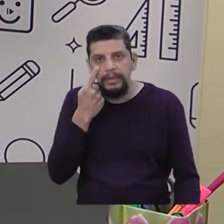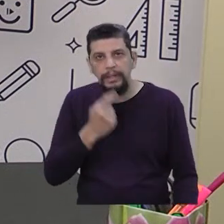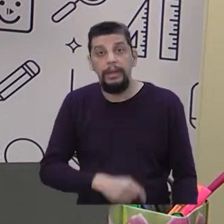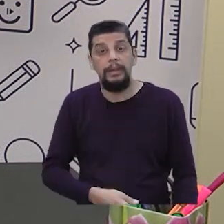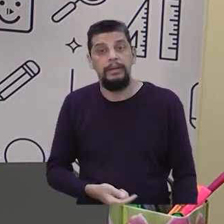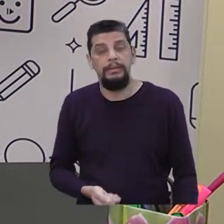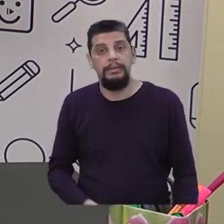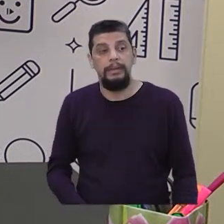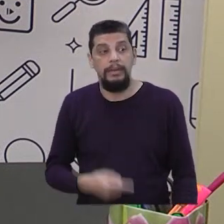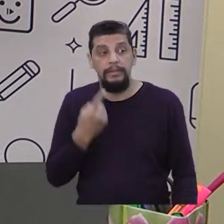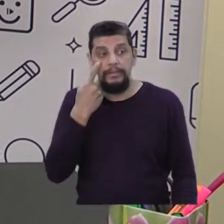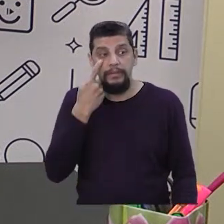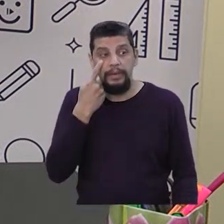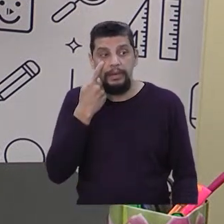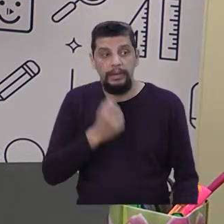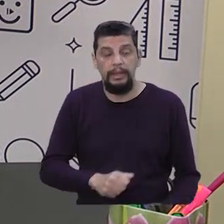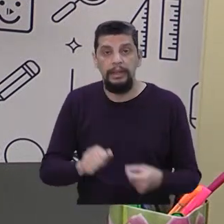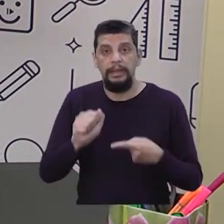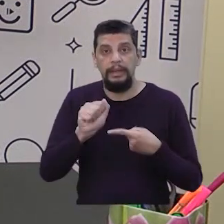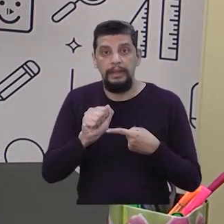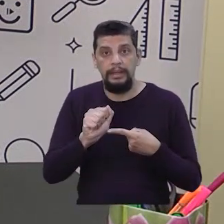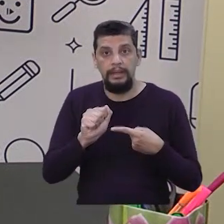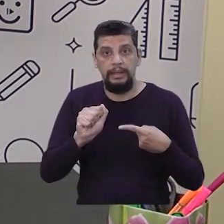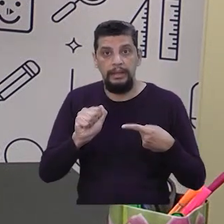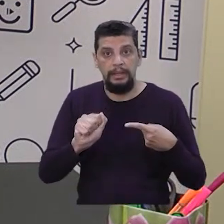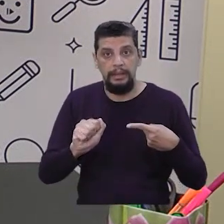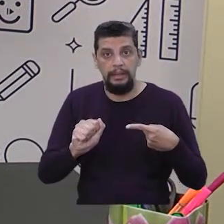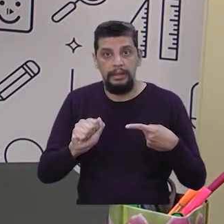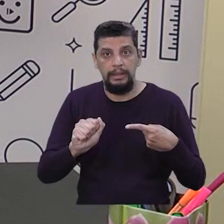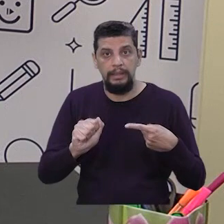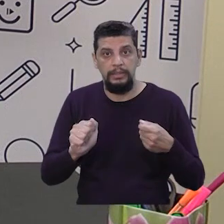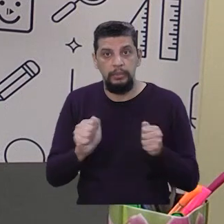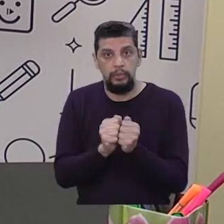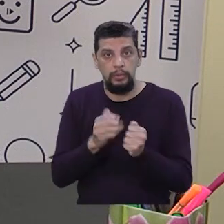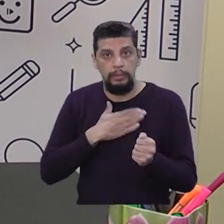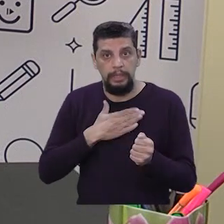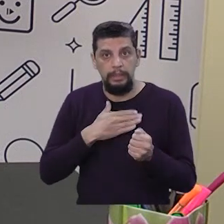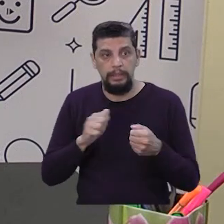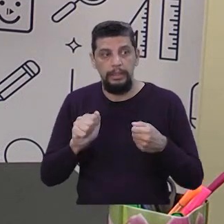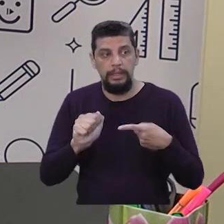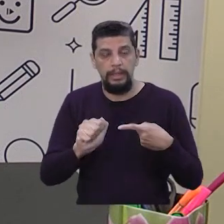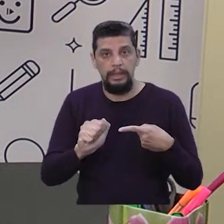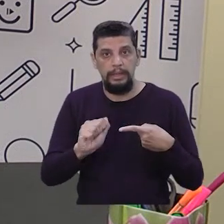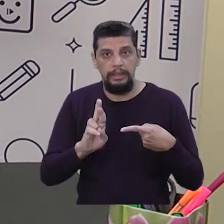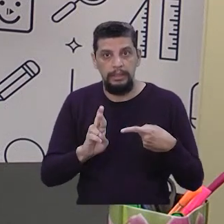hein? Olhem lá, se liguem. Vamos lá. Junto comigo.